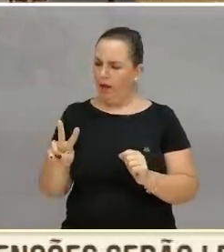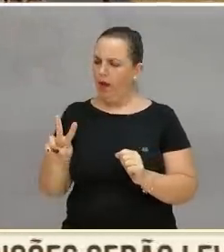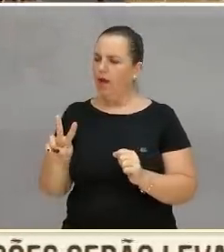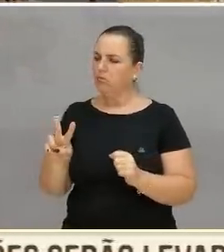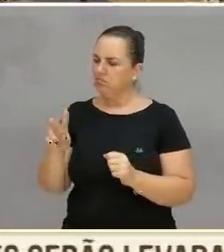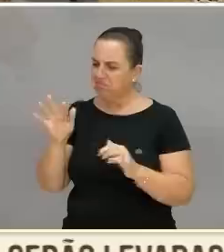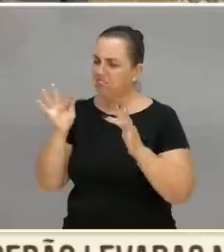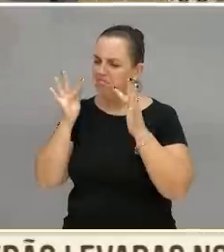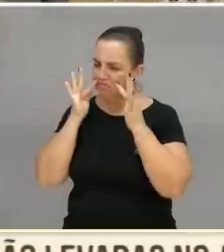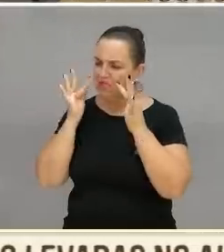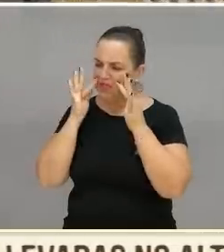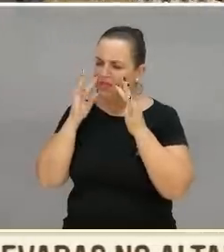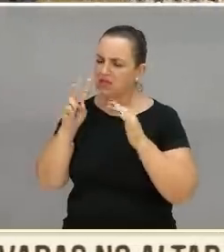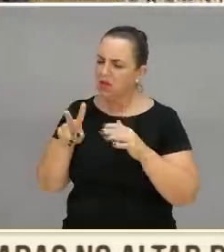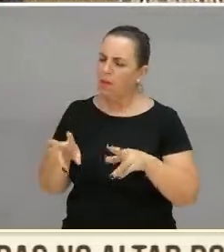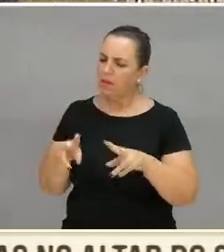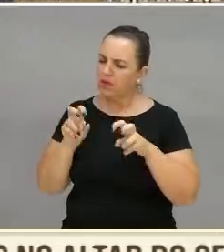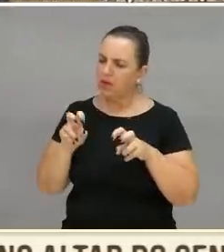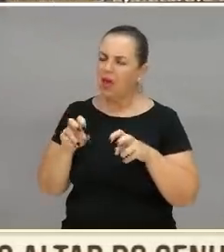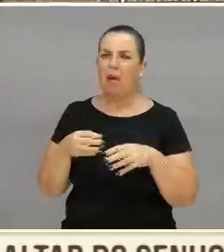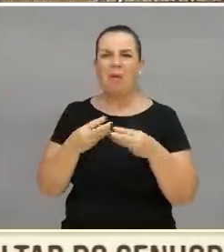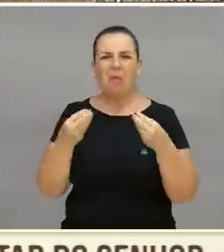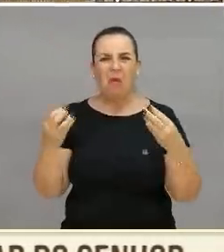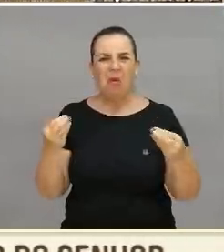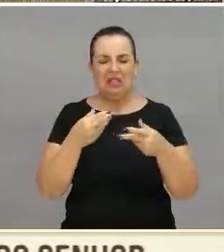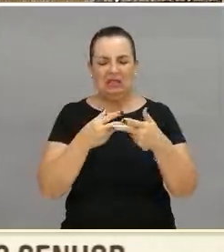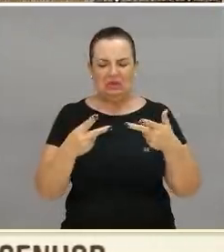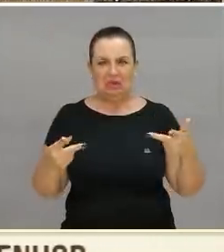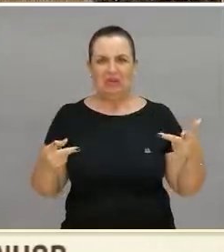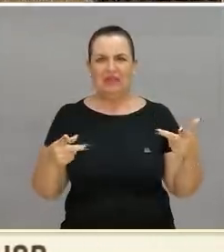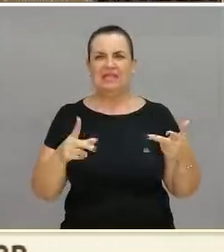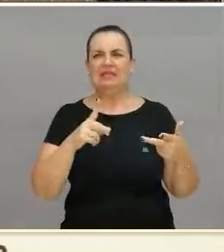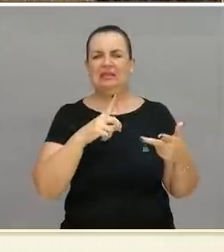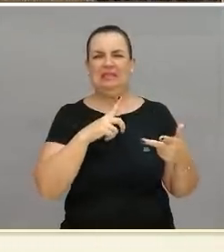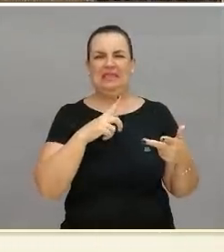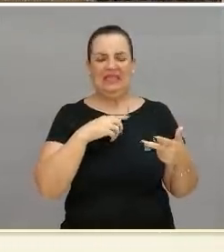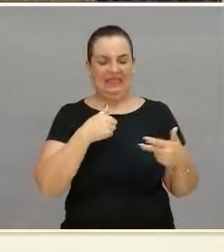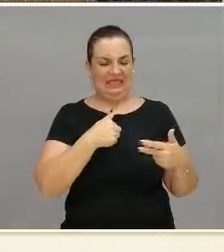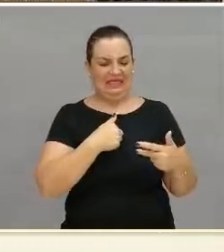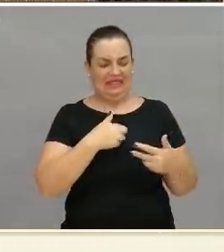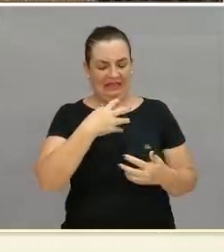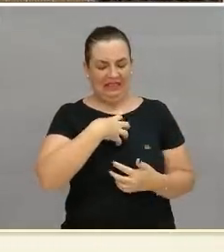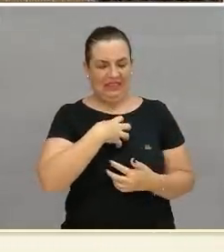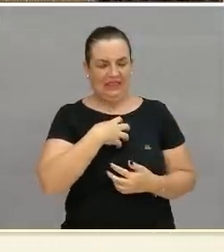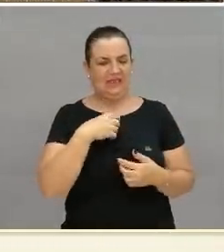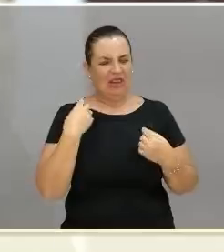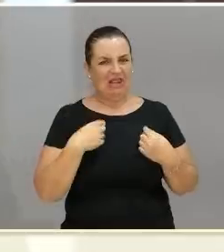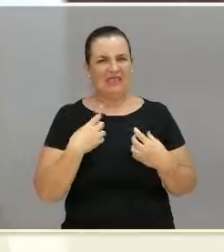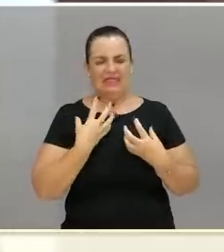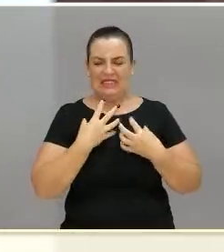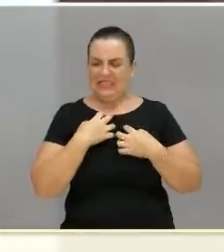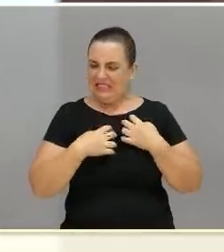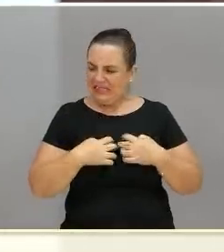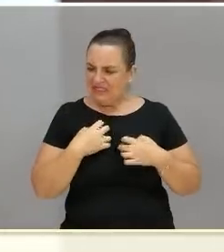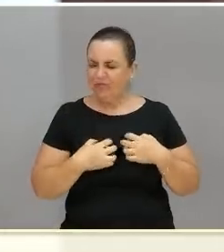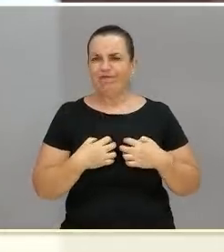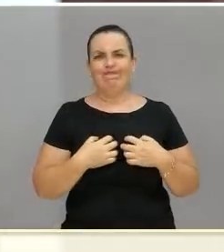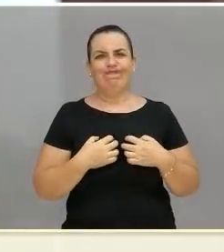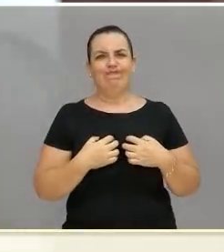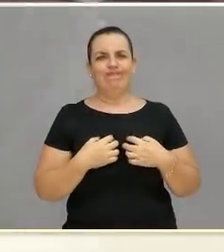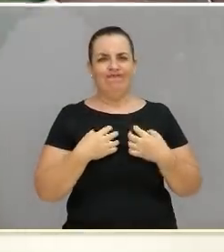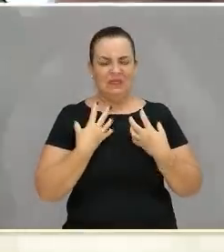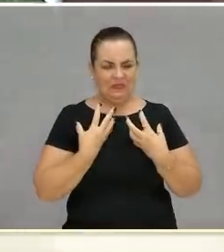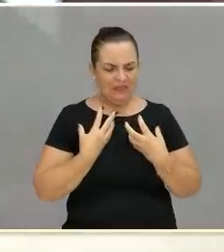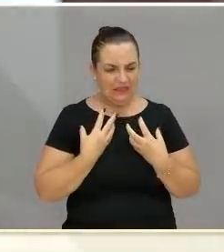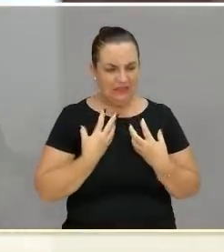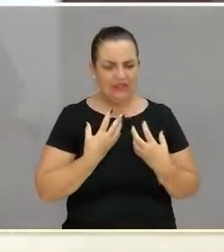tantas atrocidades, de tantas coisas que nos causam até repugnância, indignação,